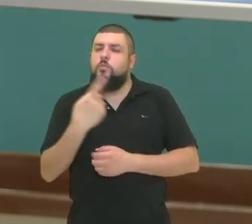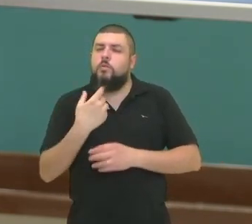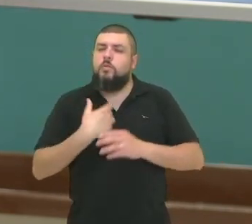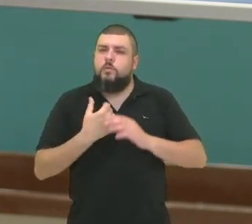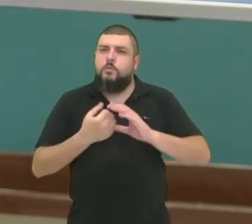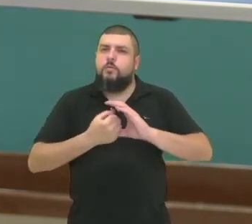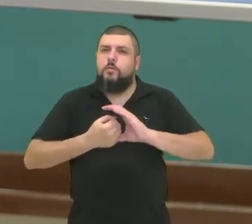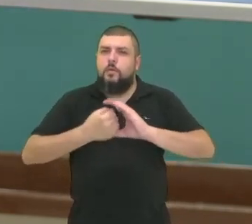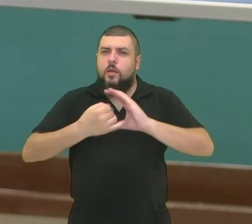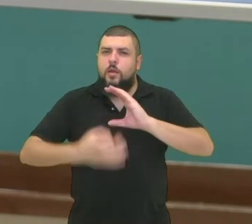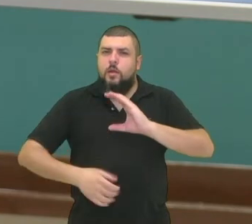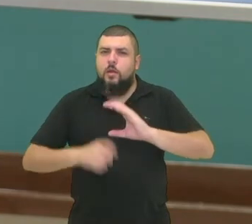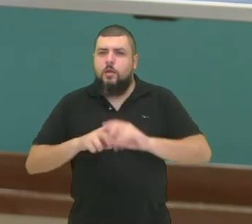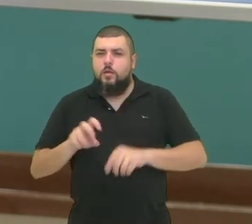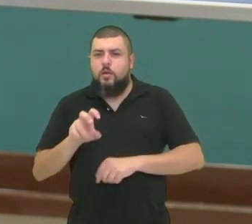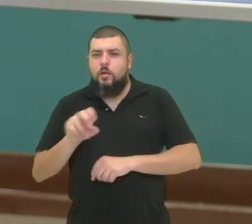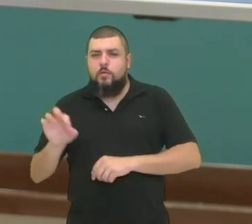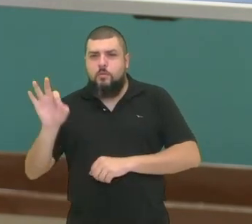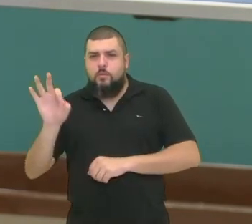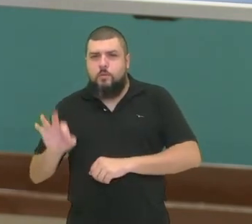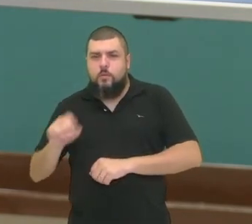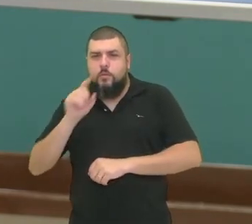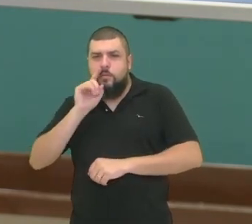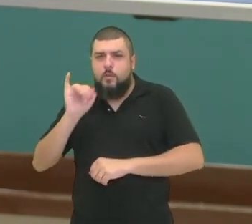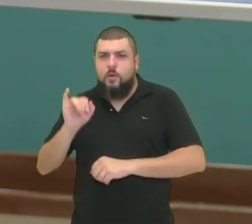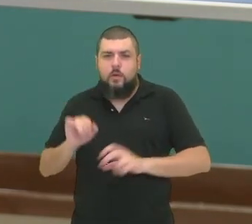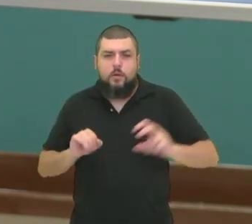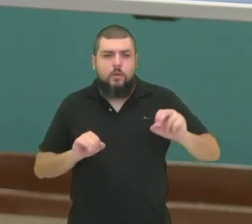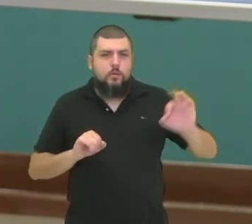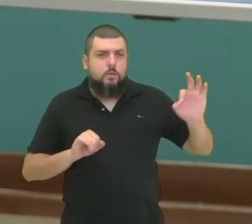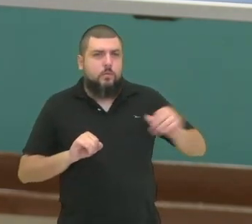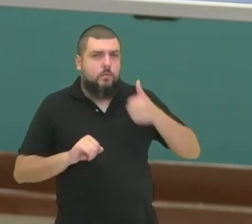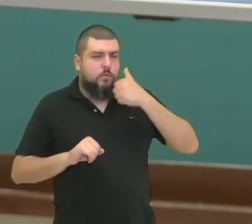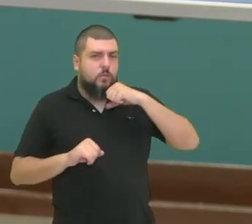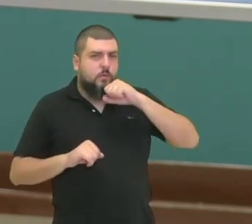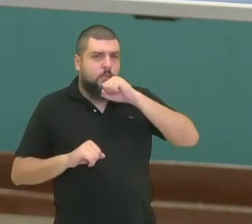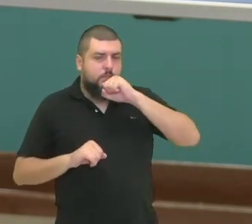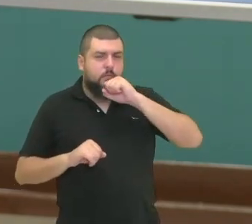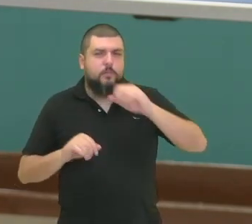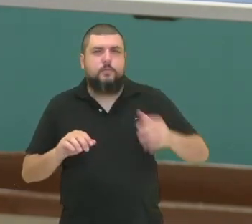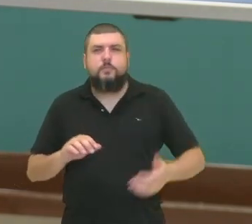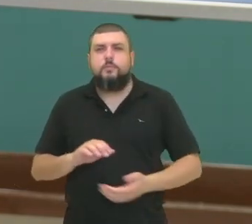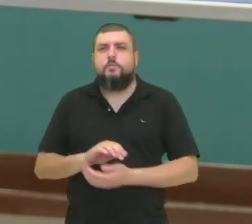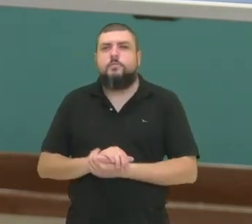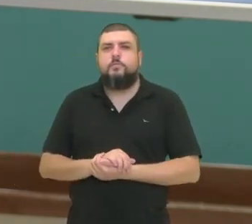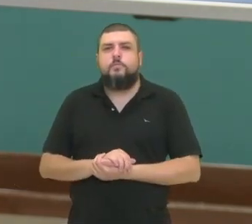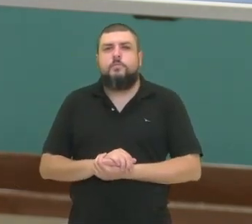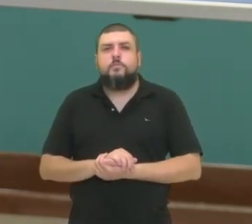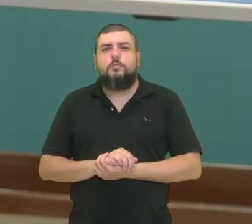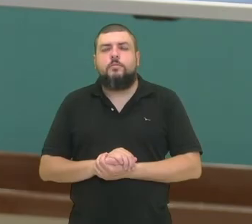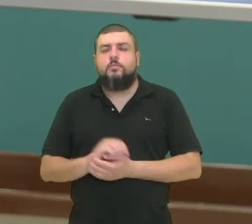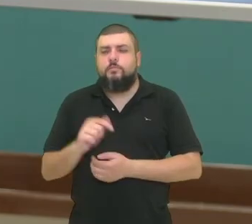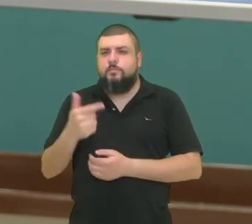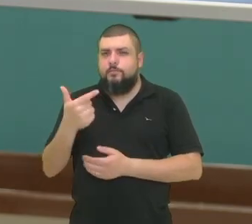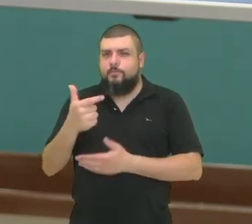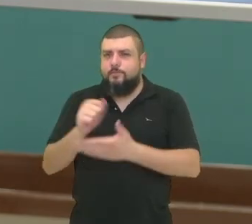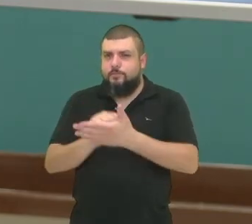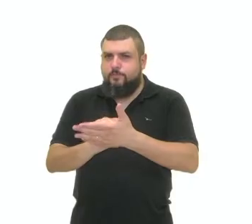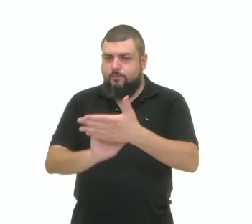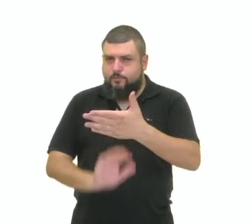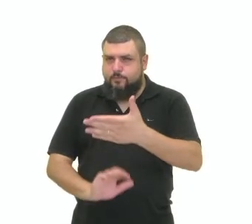características 50% pai, 50% mãe, ok? Vamos à nossa segunda